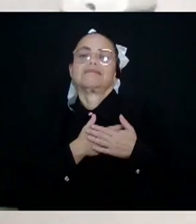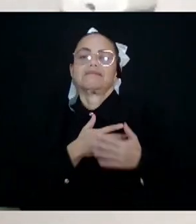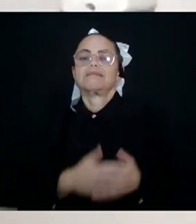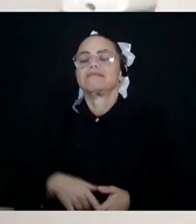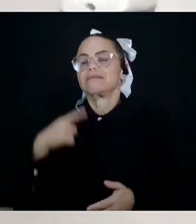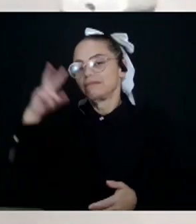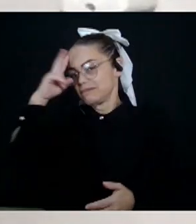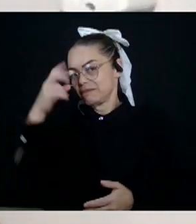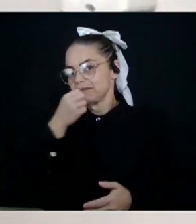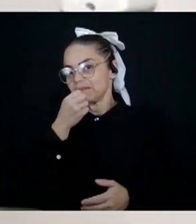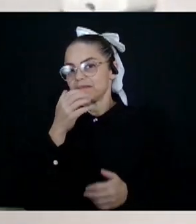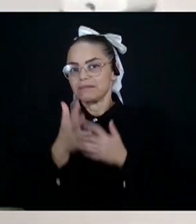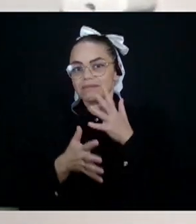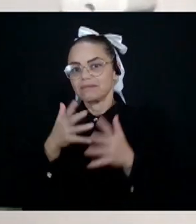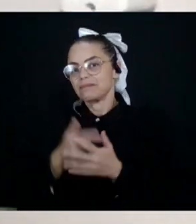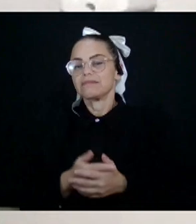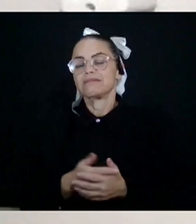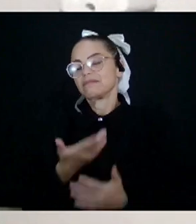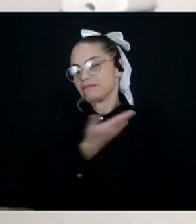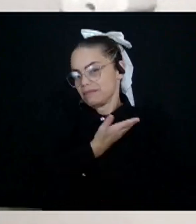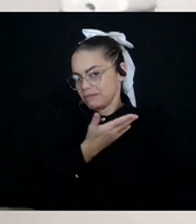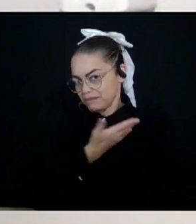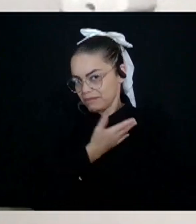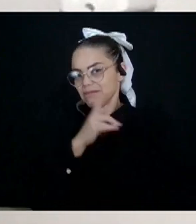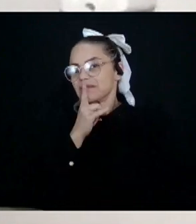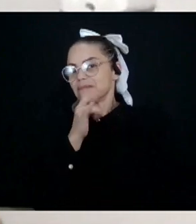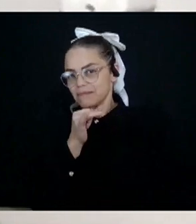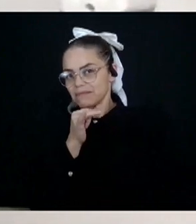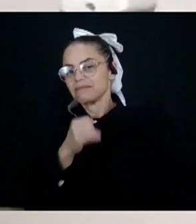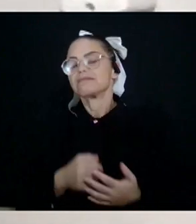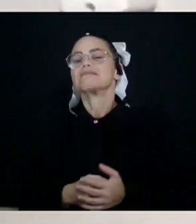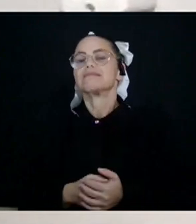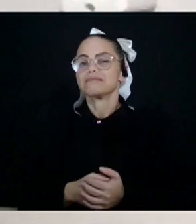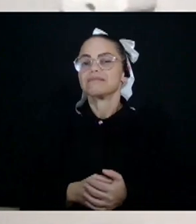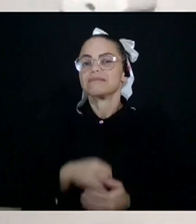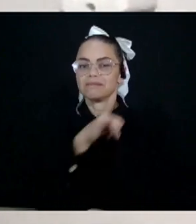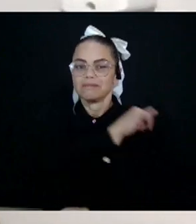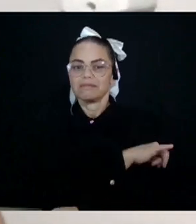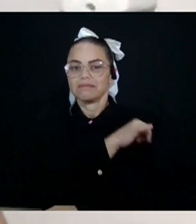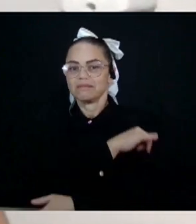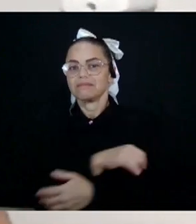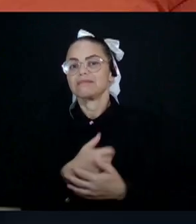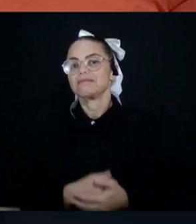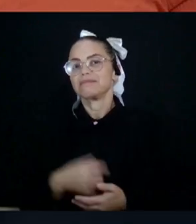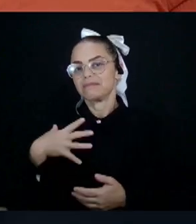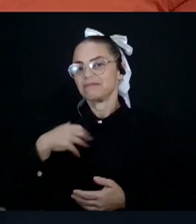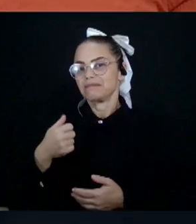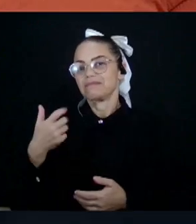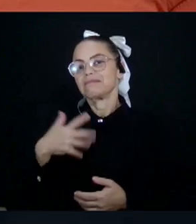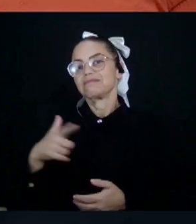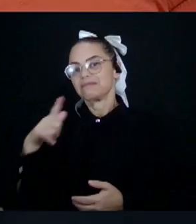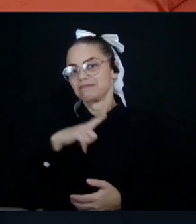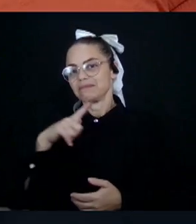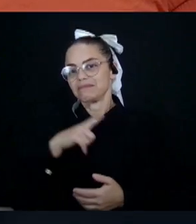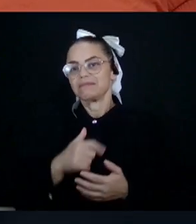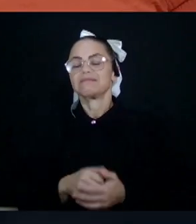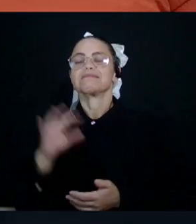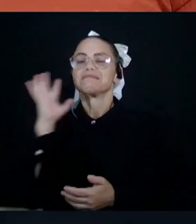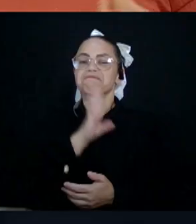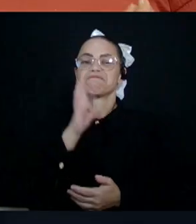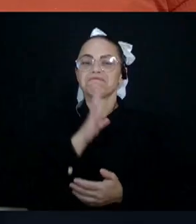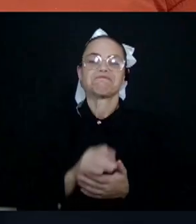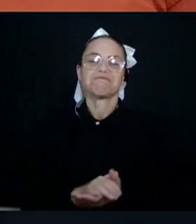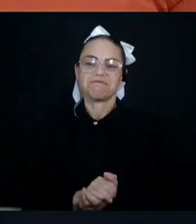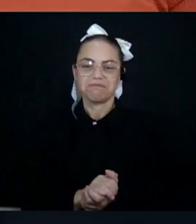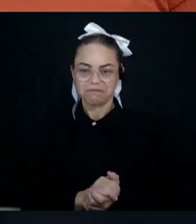contar, tanto para os amigos, como para os meus pais quando eu volto para o Rio de Janeiro, ou para os meus filhos quando eu tiver. Ai, que legal, né?